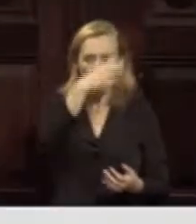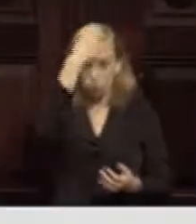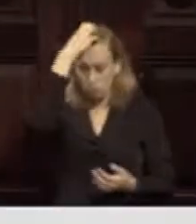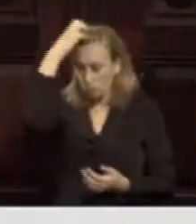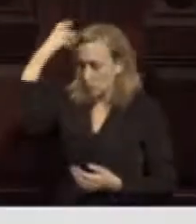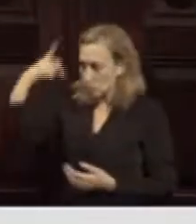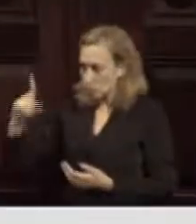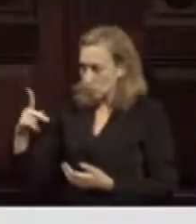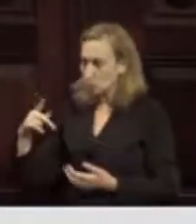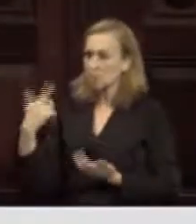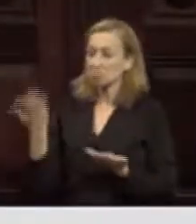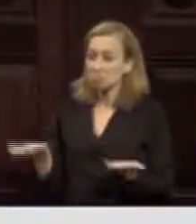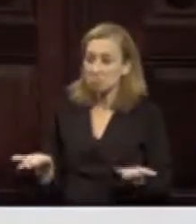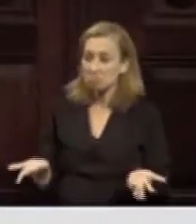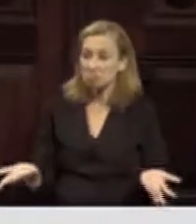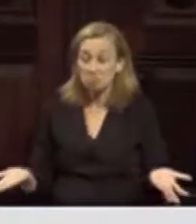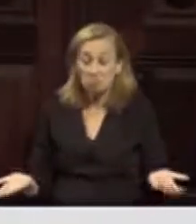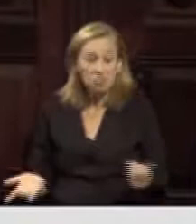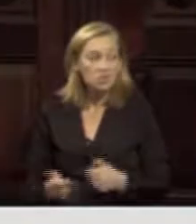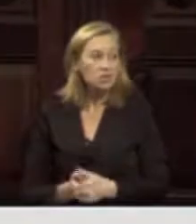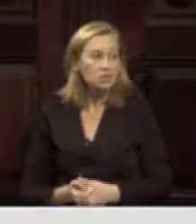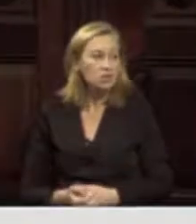país perceber.